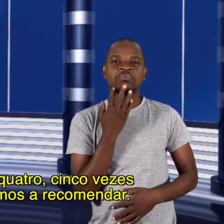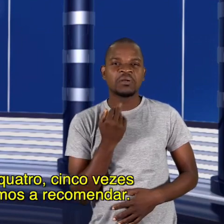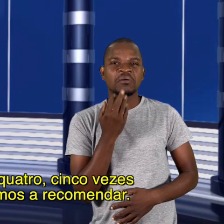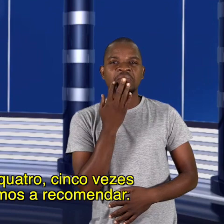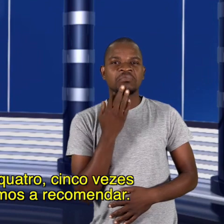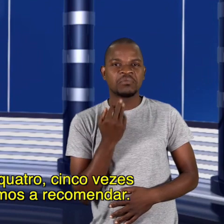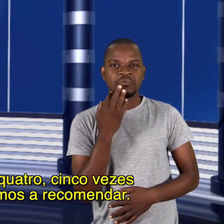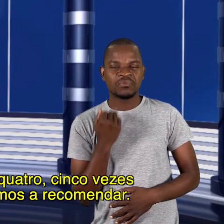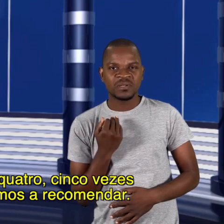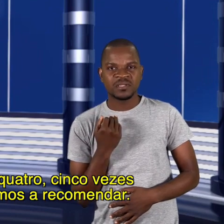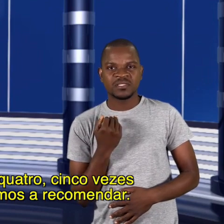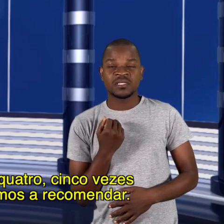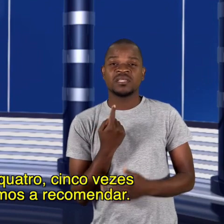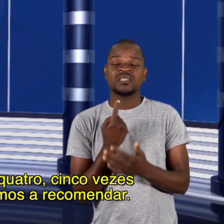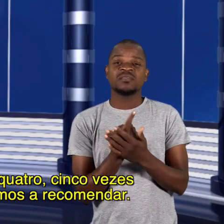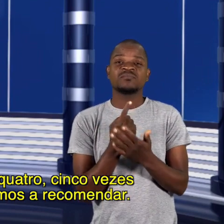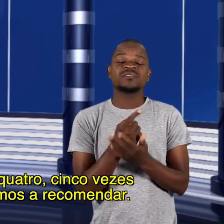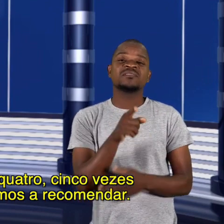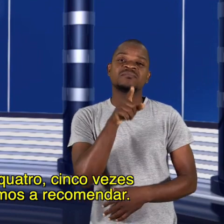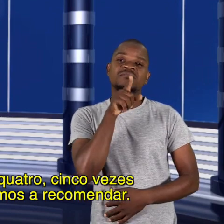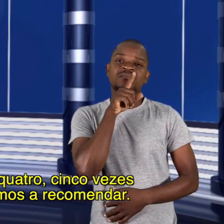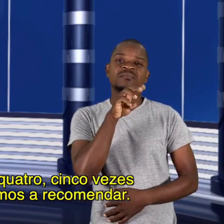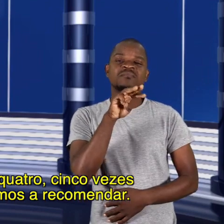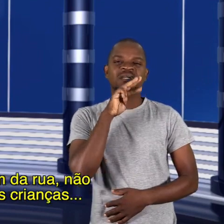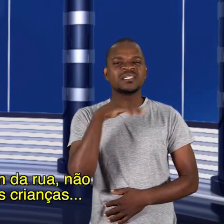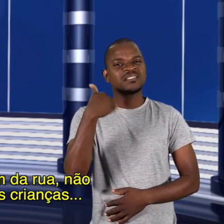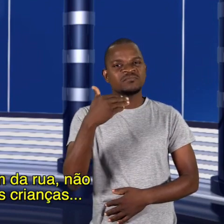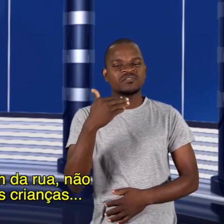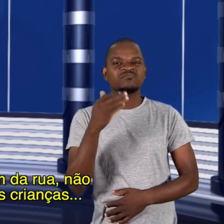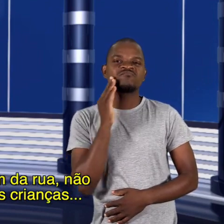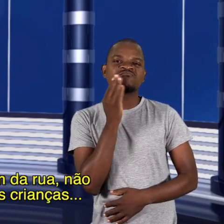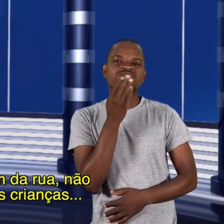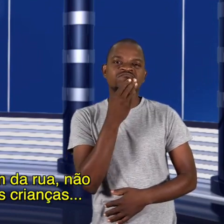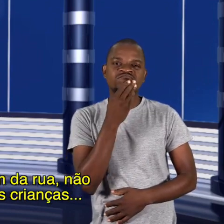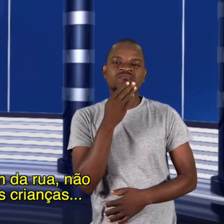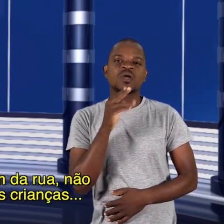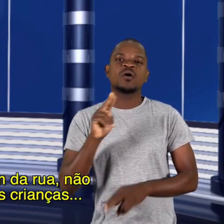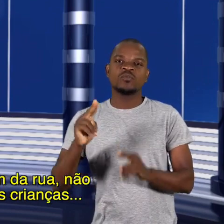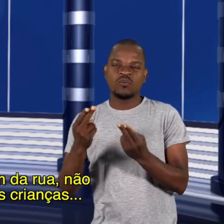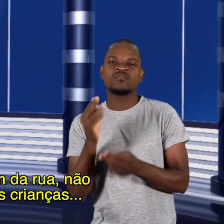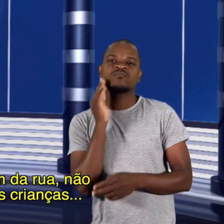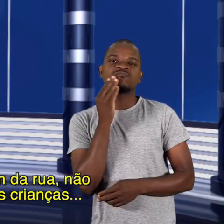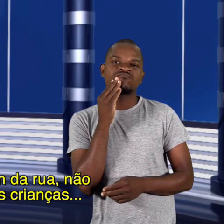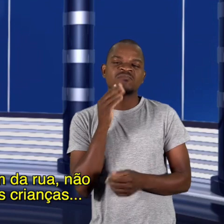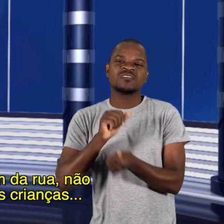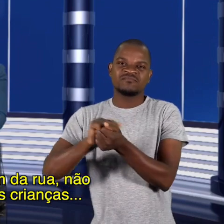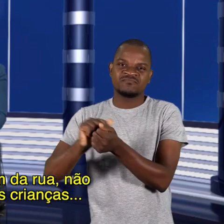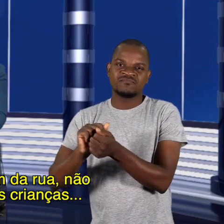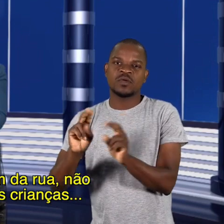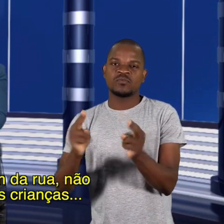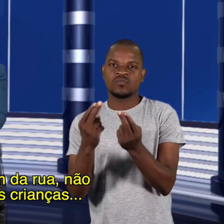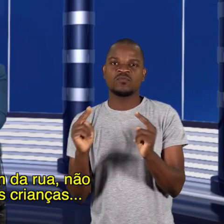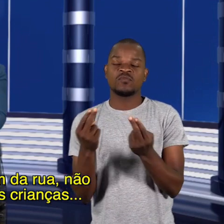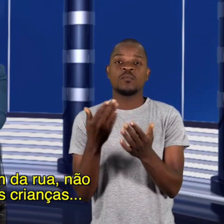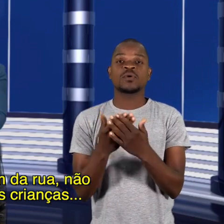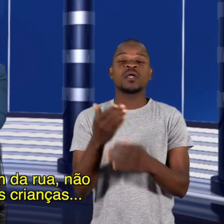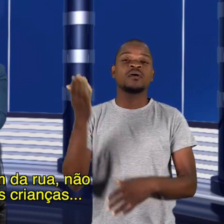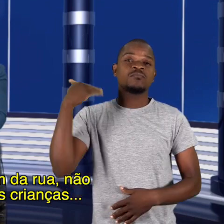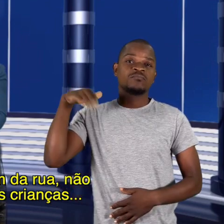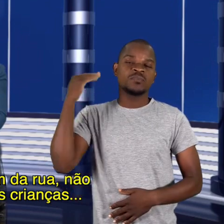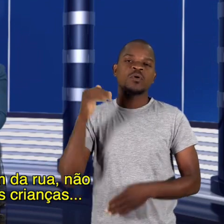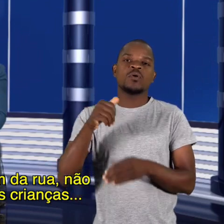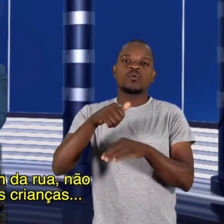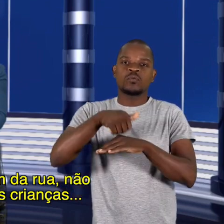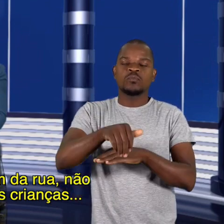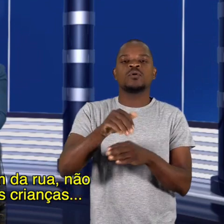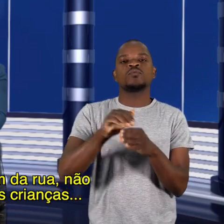quatro, cinco vezes com o mesmo lenço mas agora não estamos a recomendar. E, principalmente, para estas mães que vêm da rua não há como elas logo terem